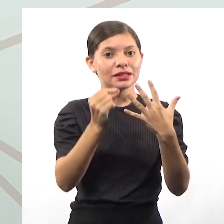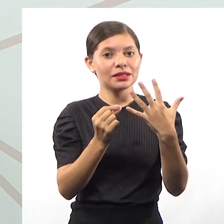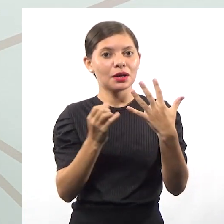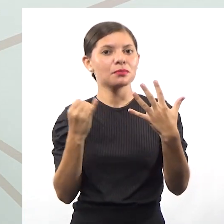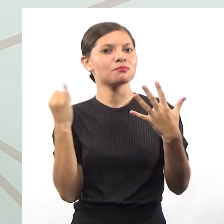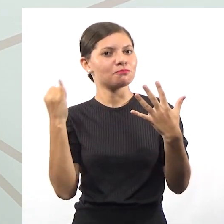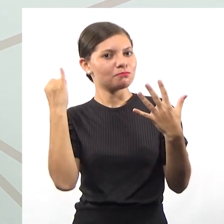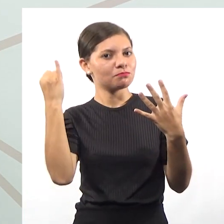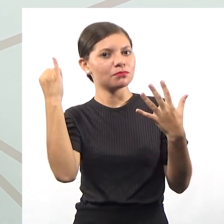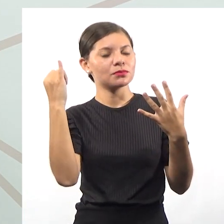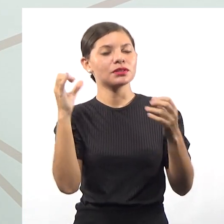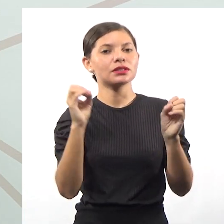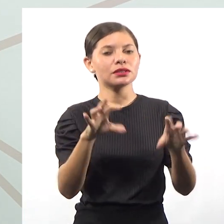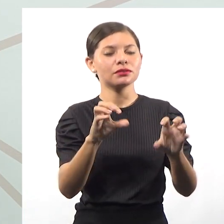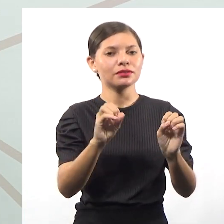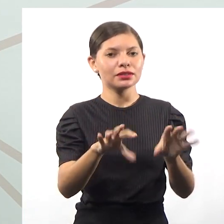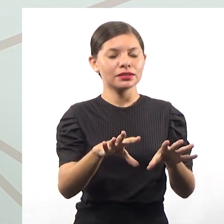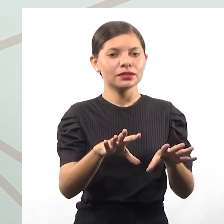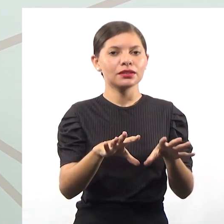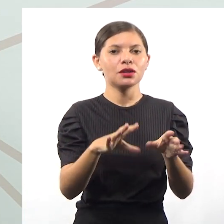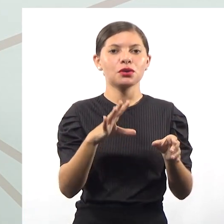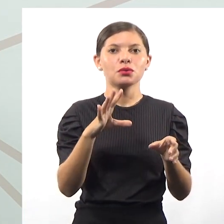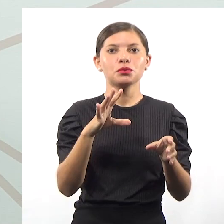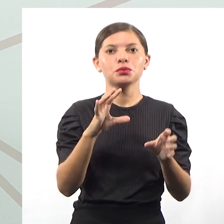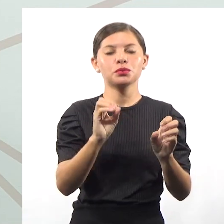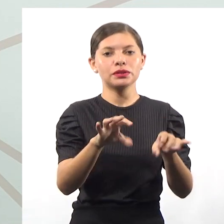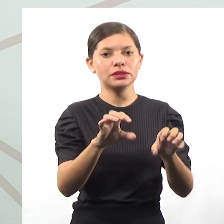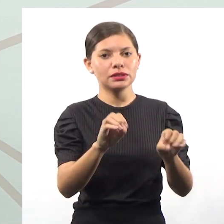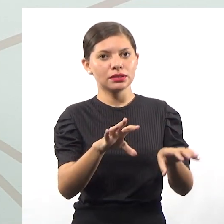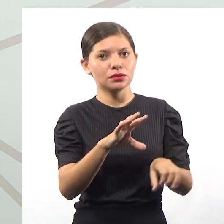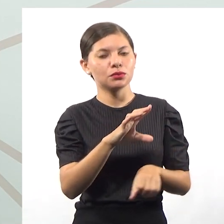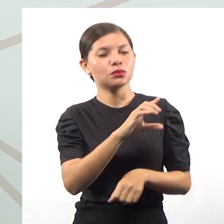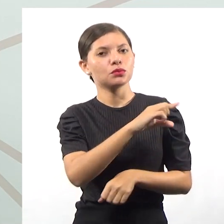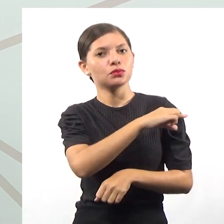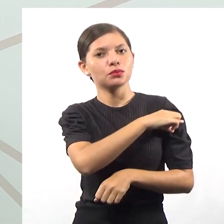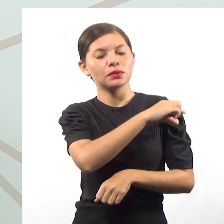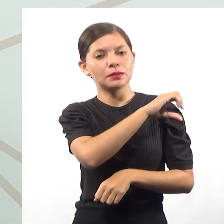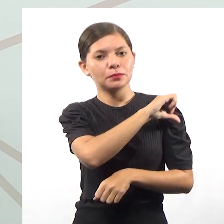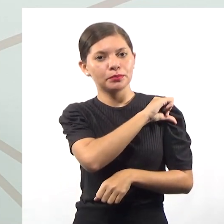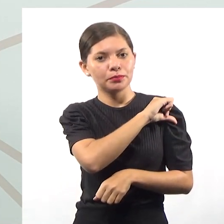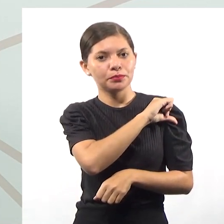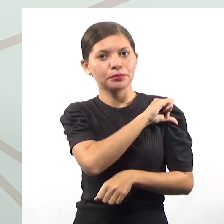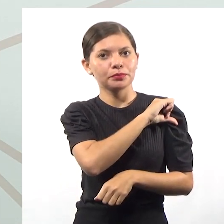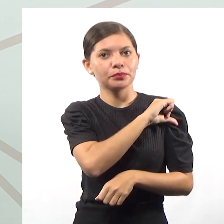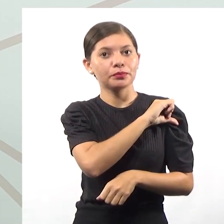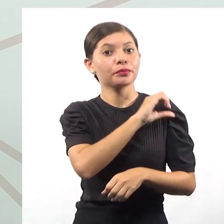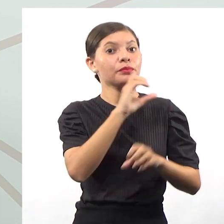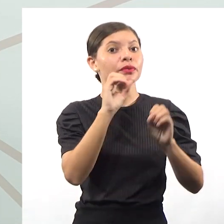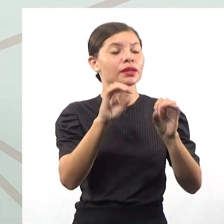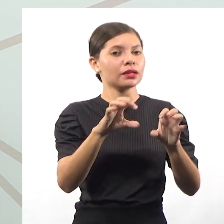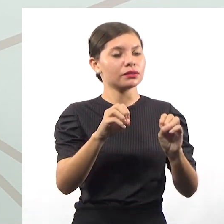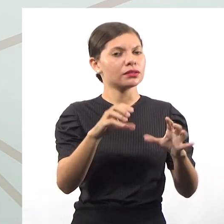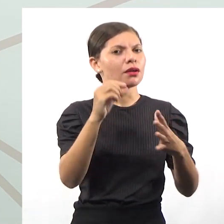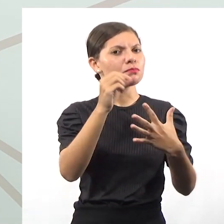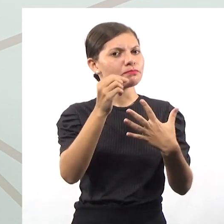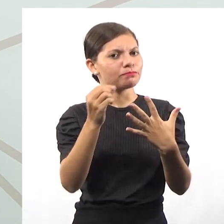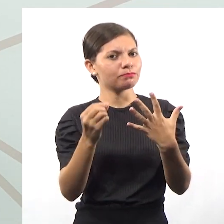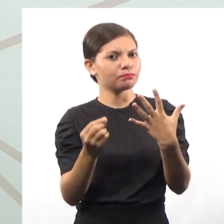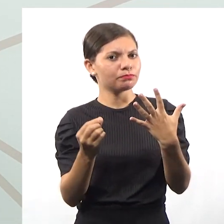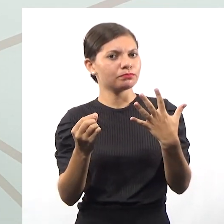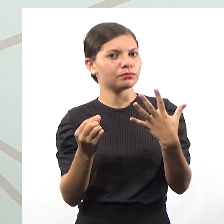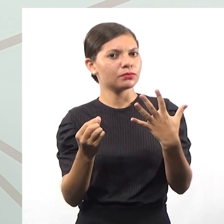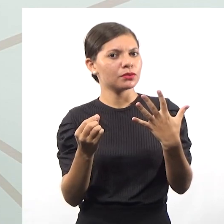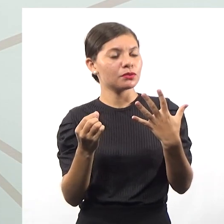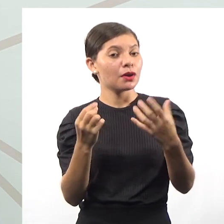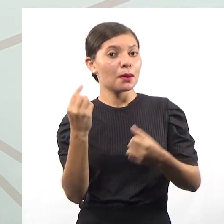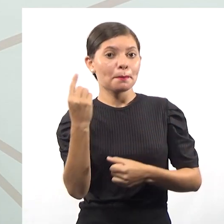etapas mais importantes da educação, o ensino fundamental é a etapa da educação